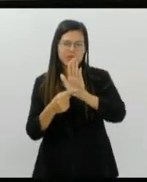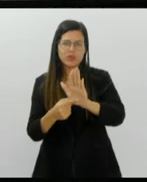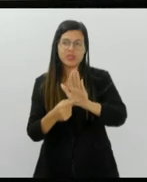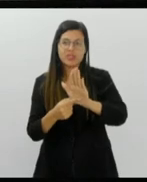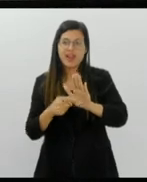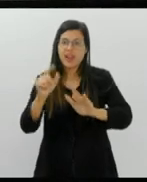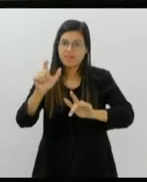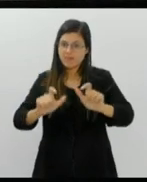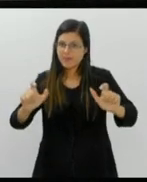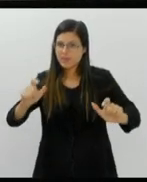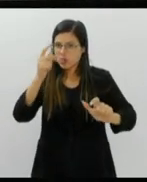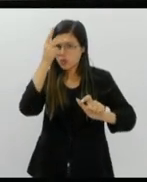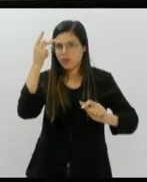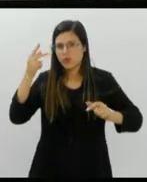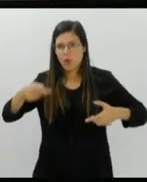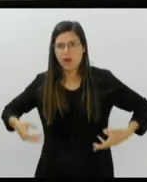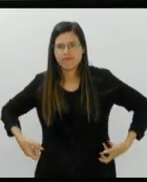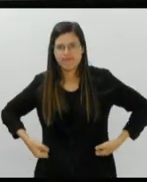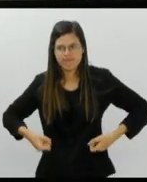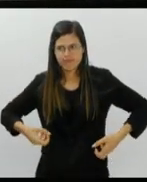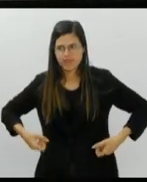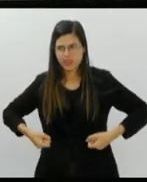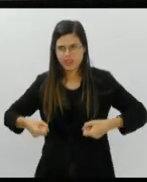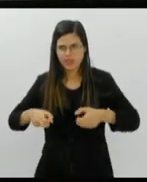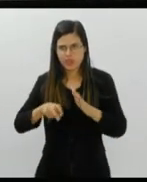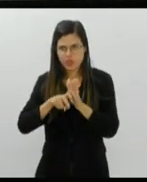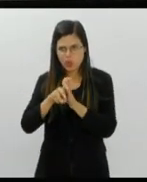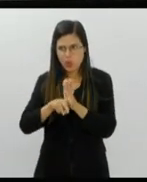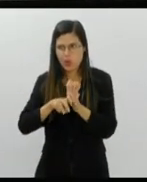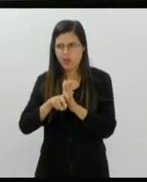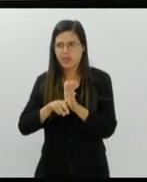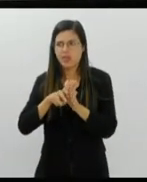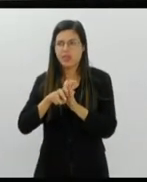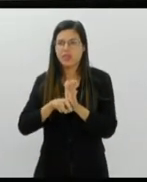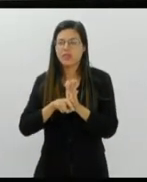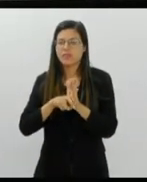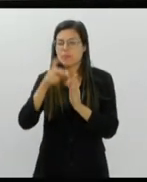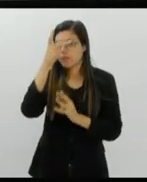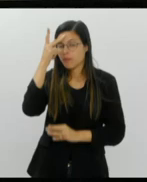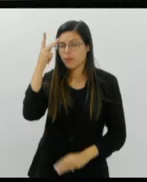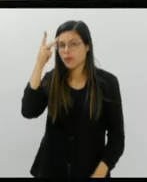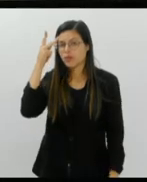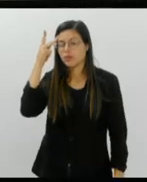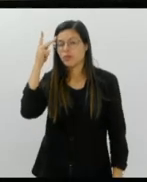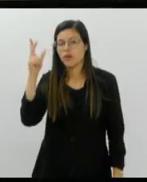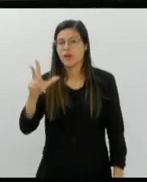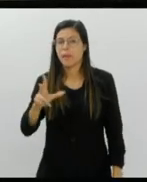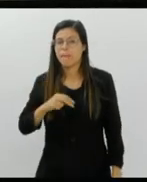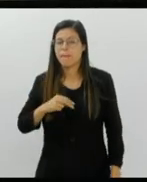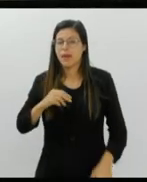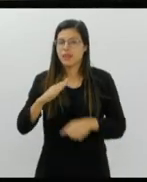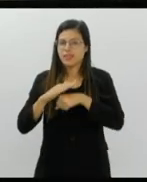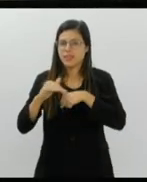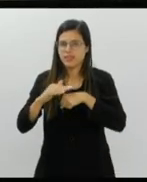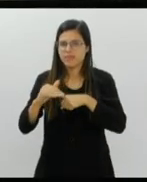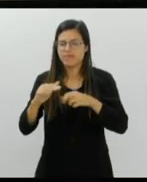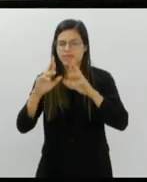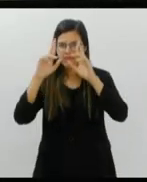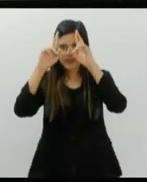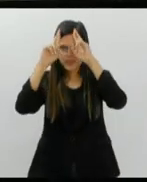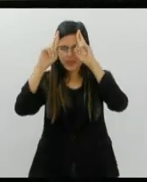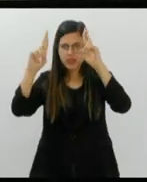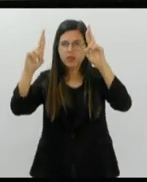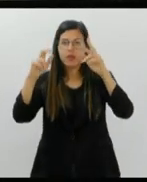essas pessoas que estão numa cadeira de roda ou seja o pcd ou que seja Realmente são pessoas que merecem o nosso carinho o nosso respeito e